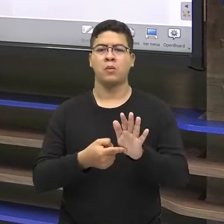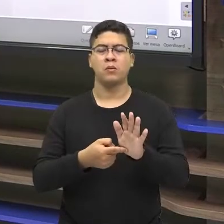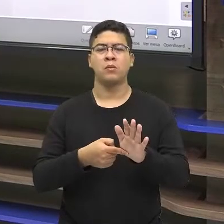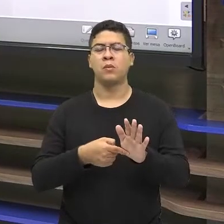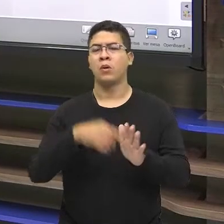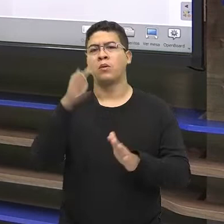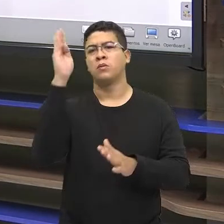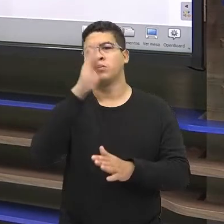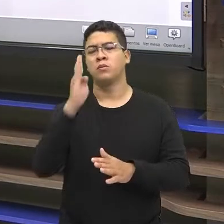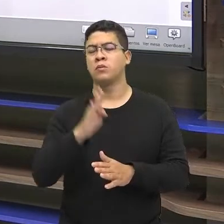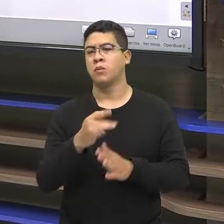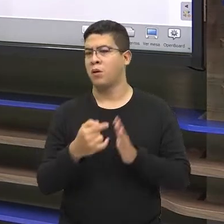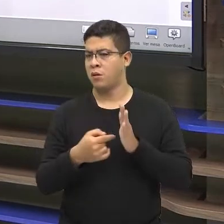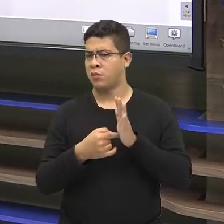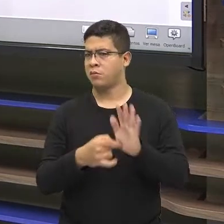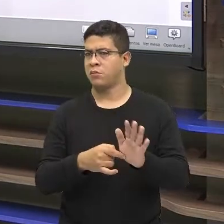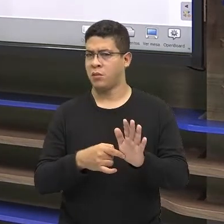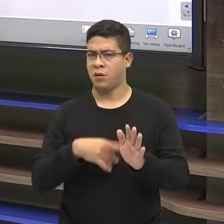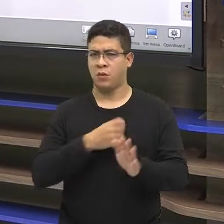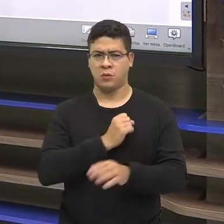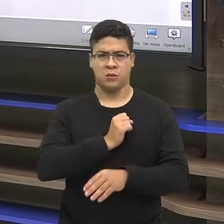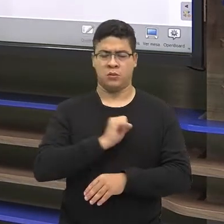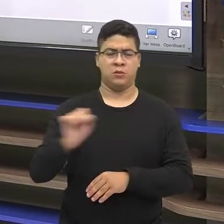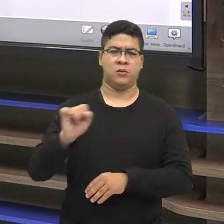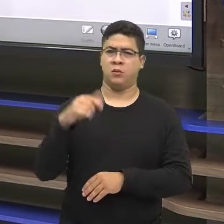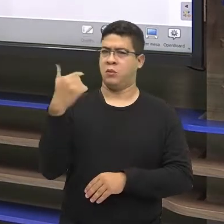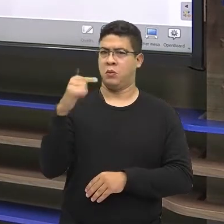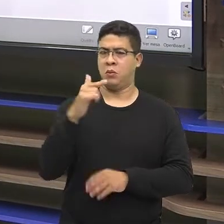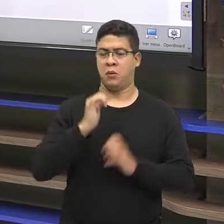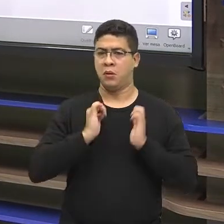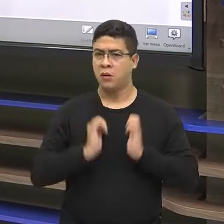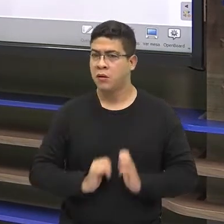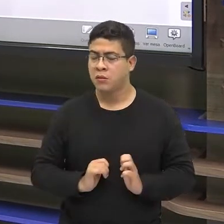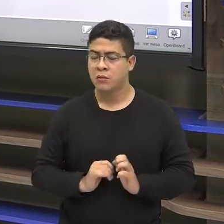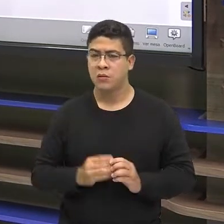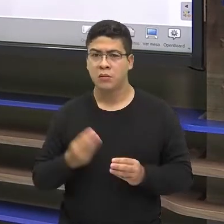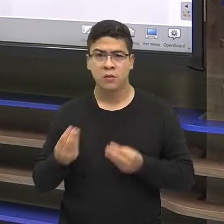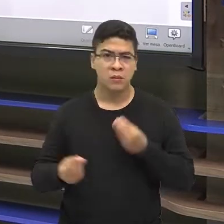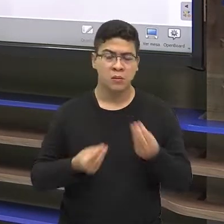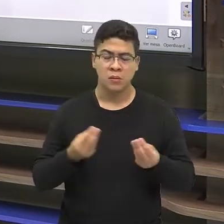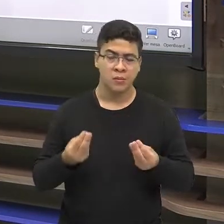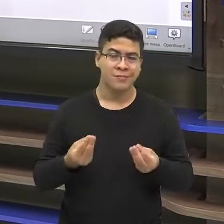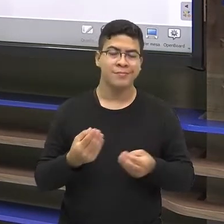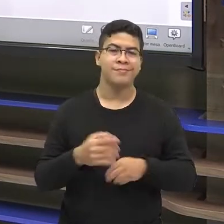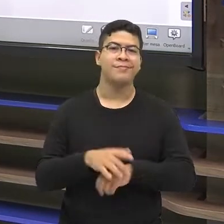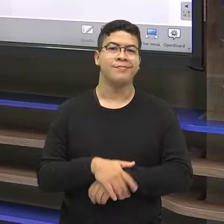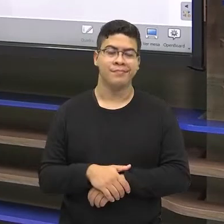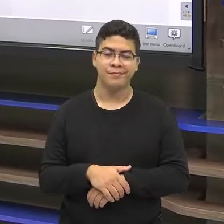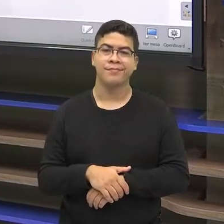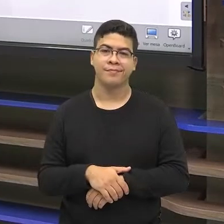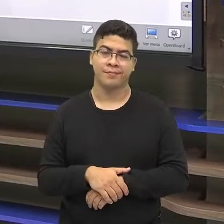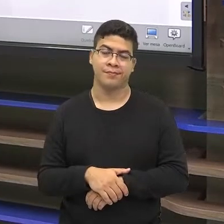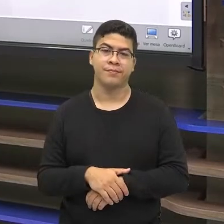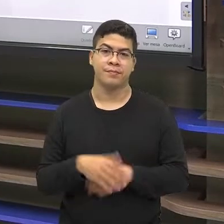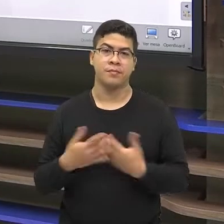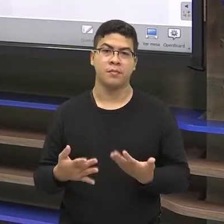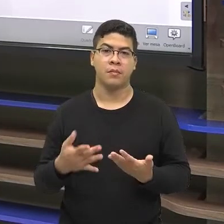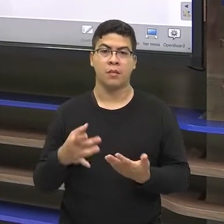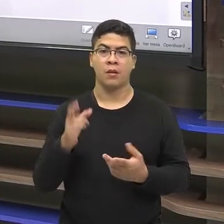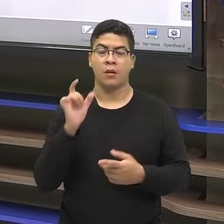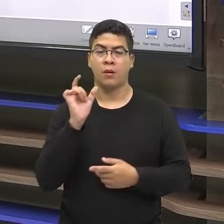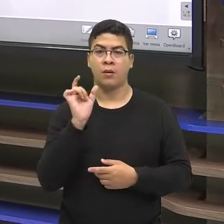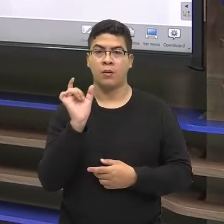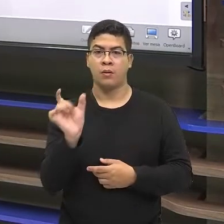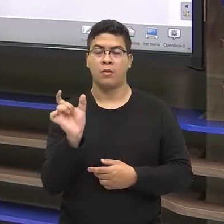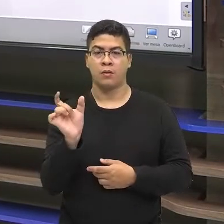brasileiro e ele é um herói sem nenhum caráter, é isso? Né? Então, olha só, essa palavra, o